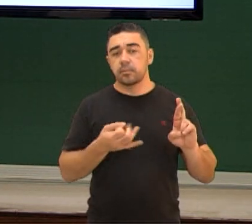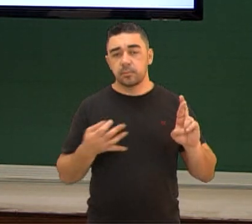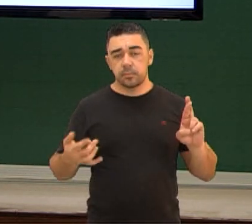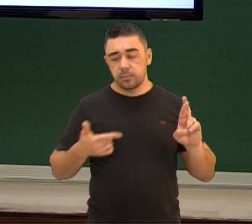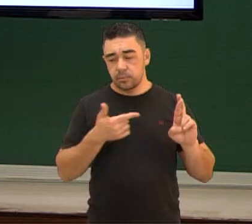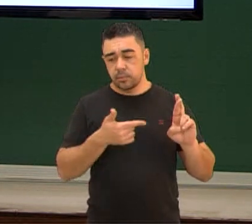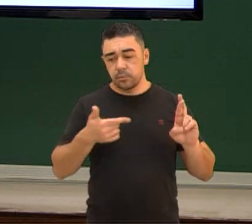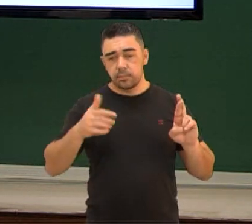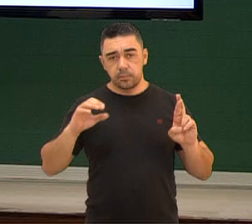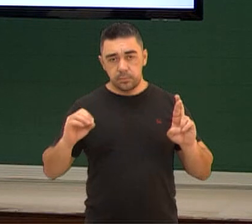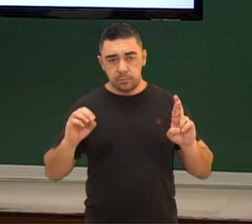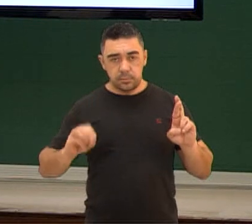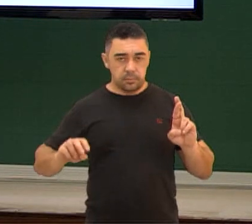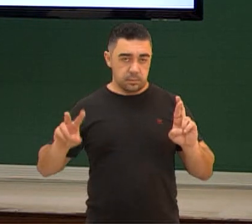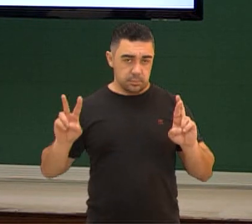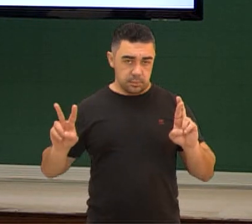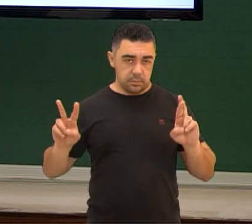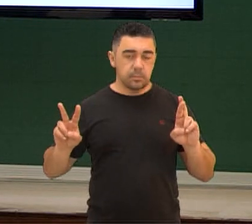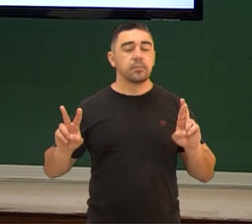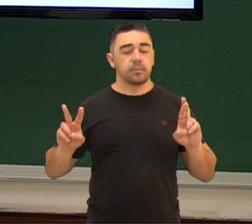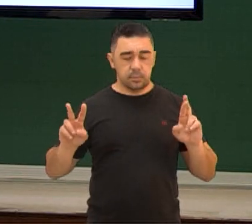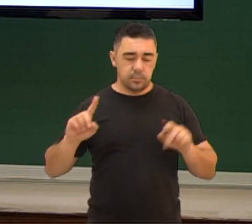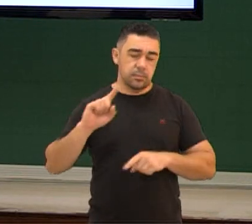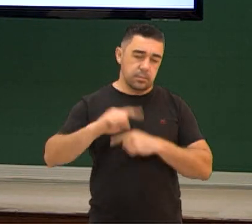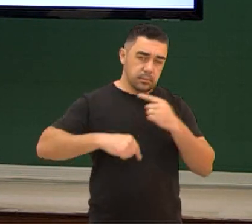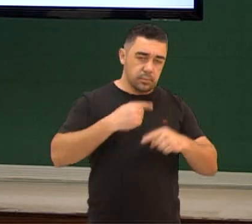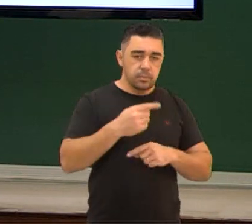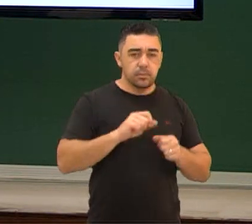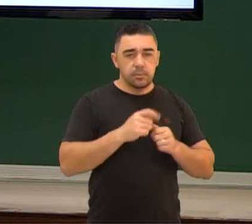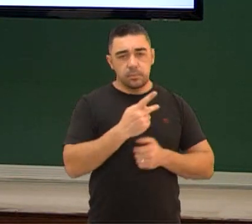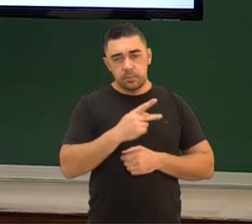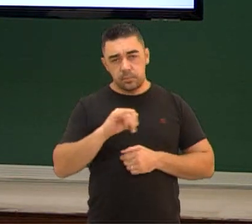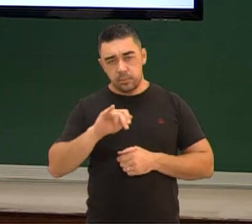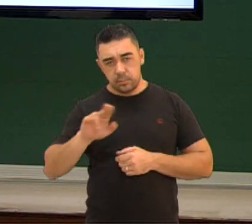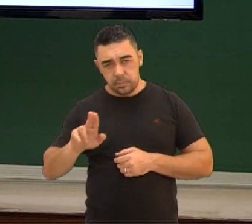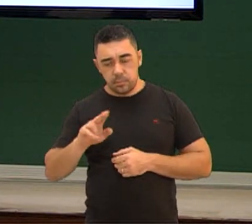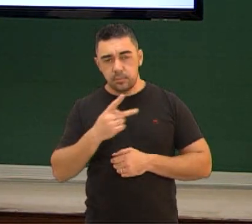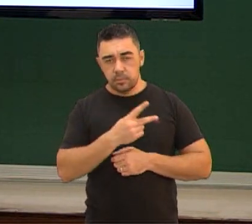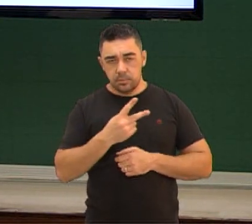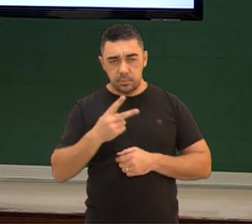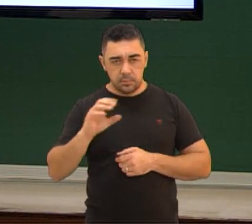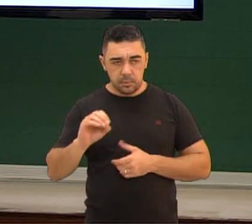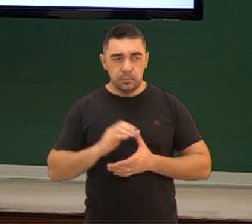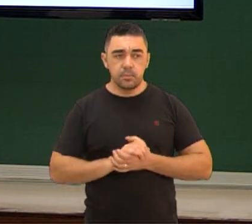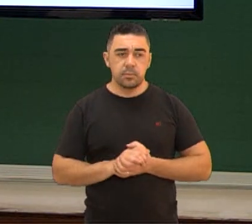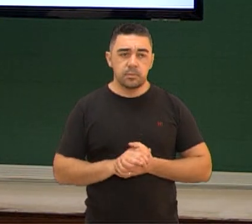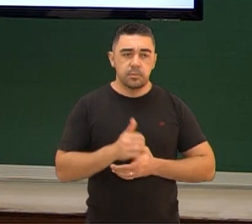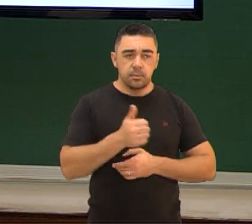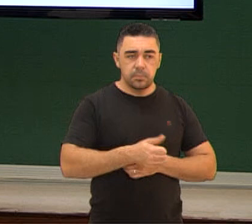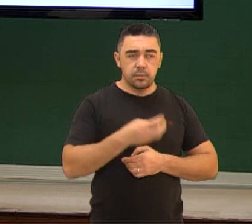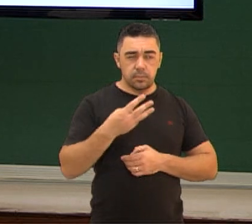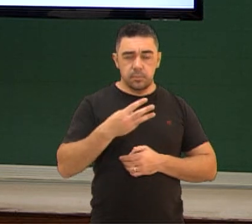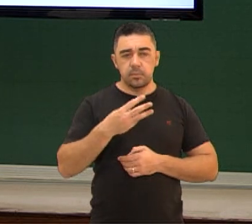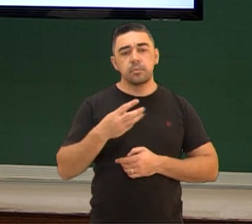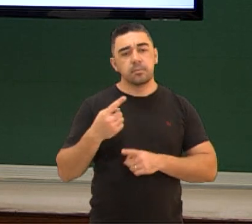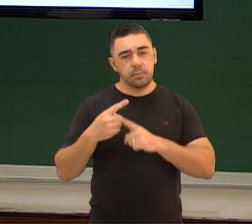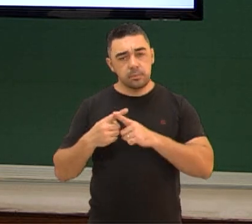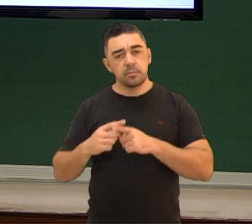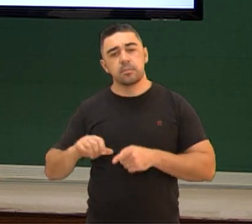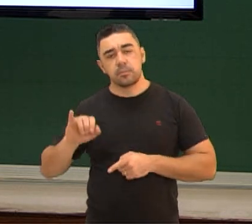220 volts, para eu poder aplicar π para 220. Então, 13,75 vezes a